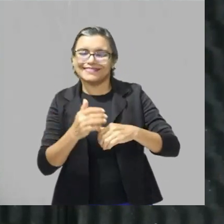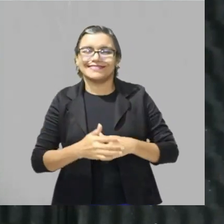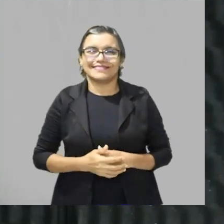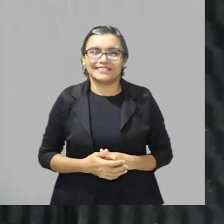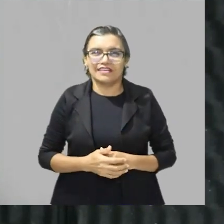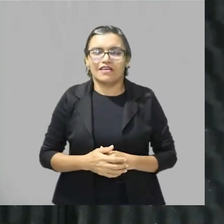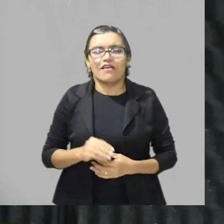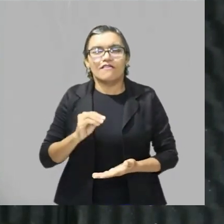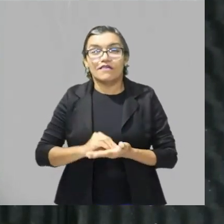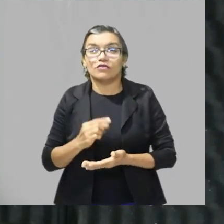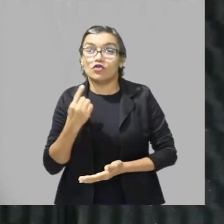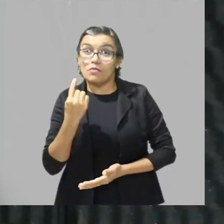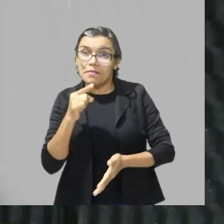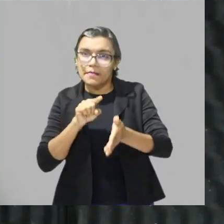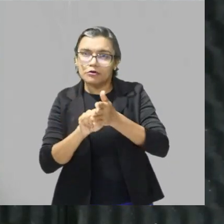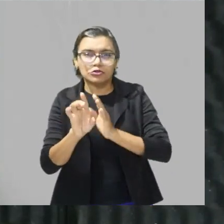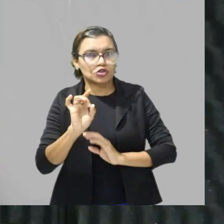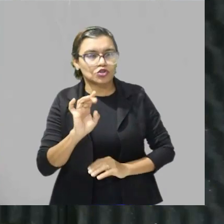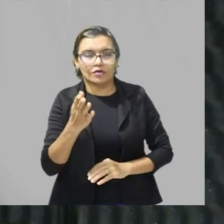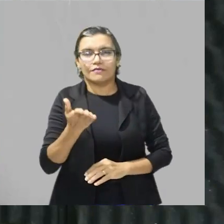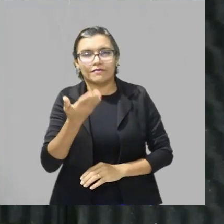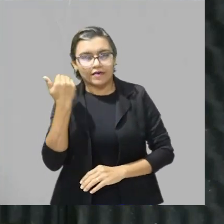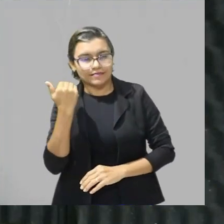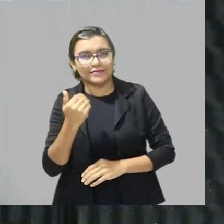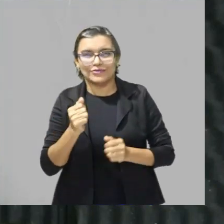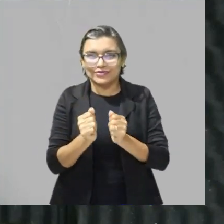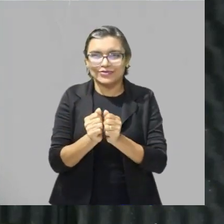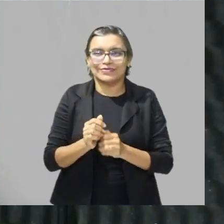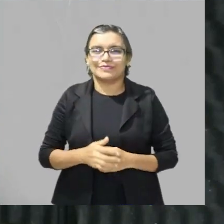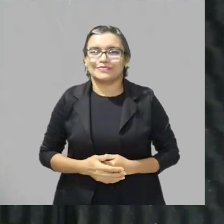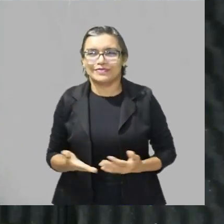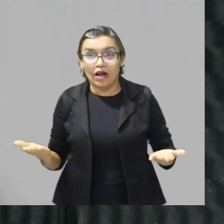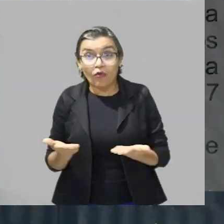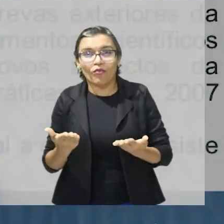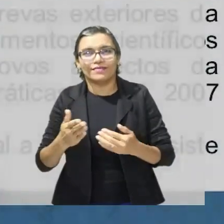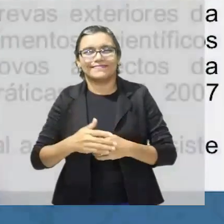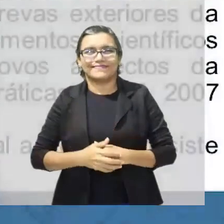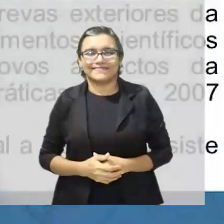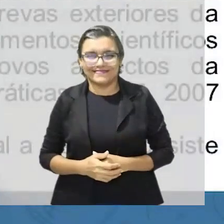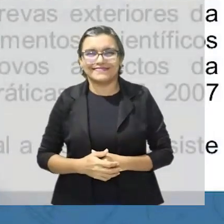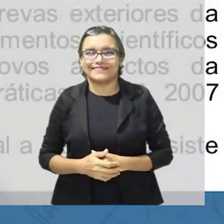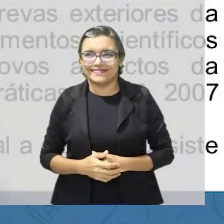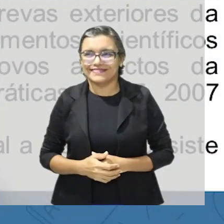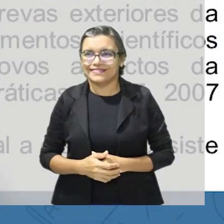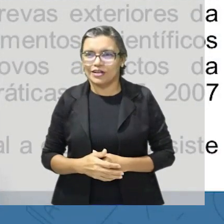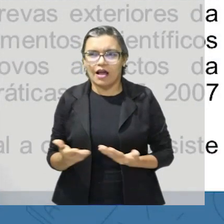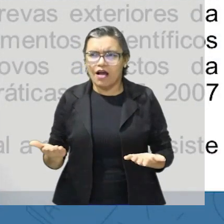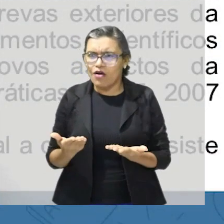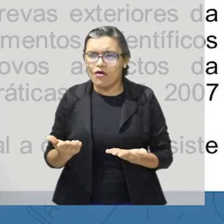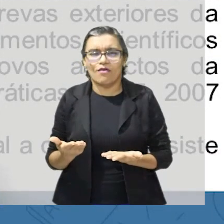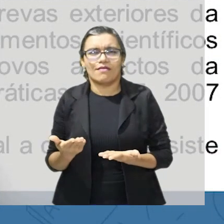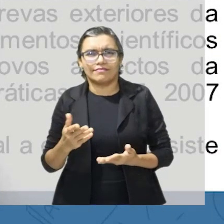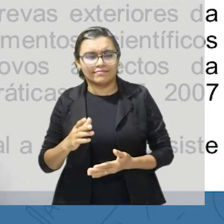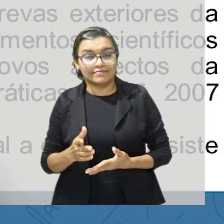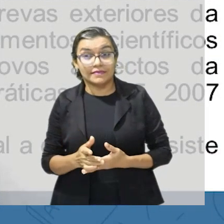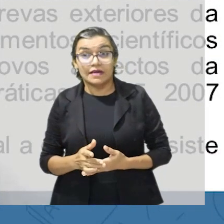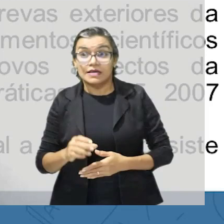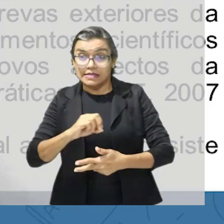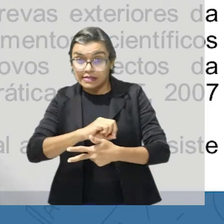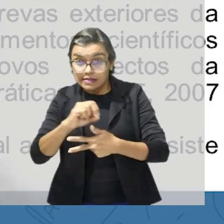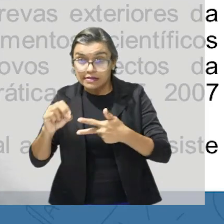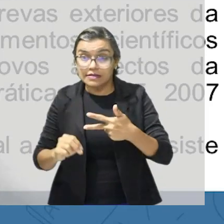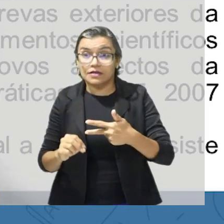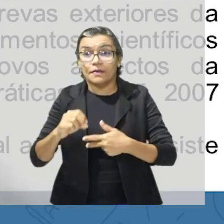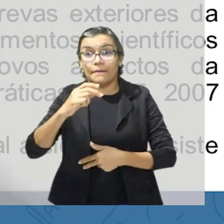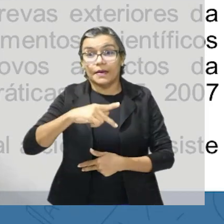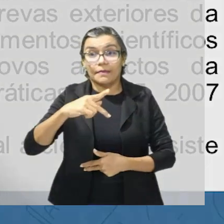Falta só mais uma questão vamos lá vamos fazer essa quinta questão é agora Saideira não tem e é do Enem